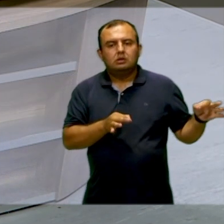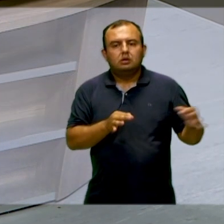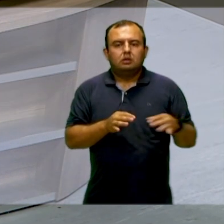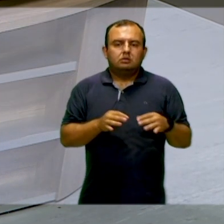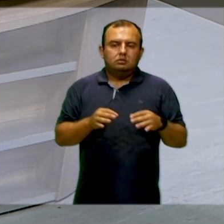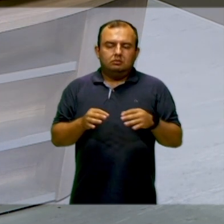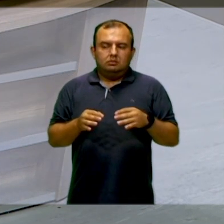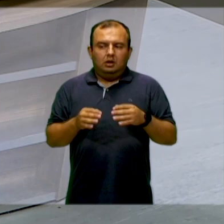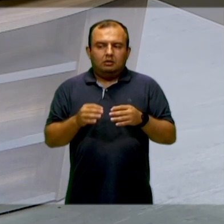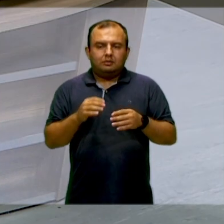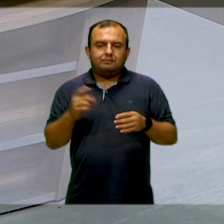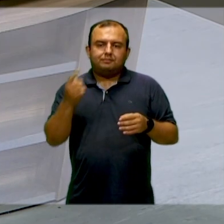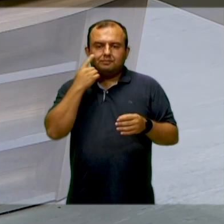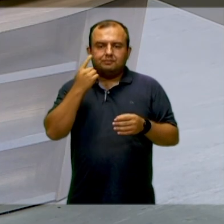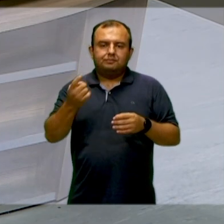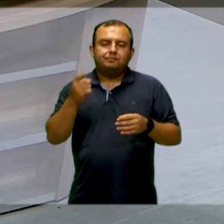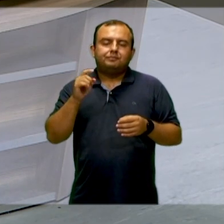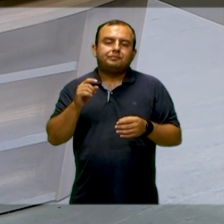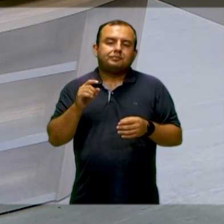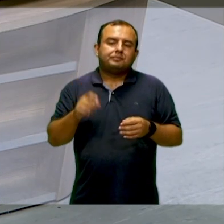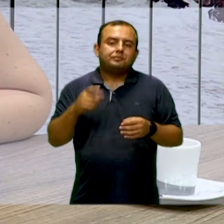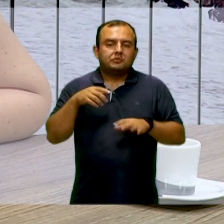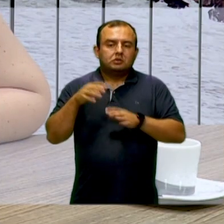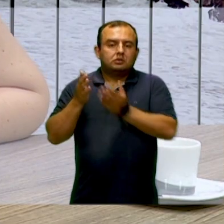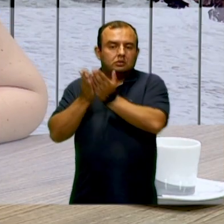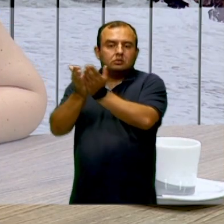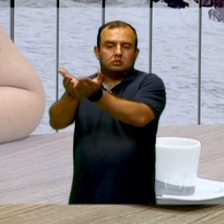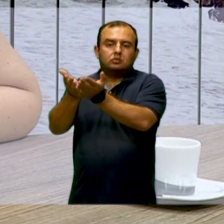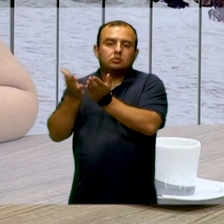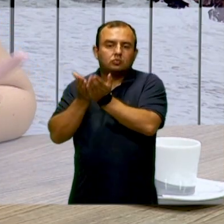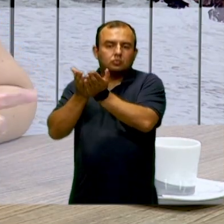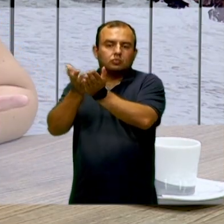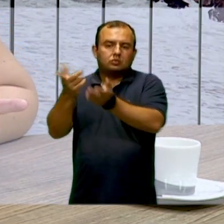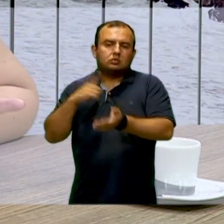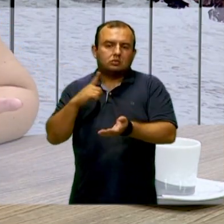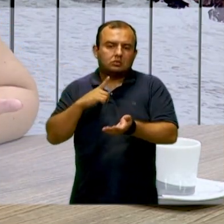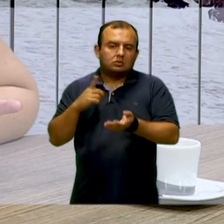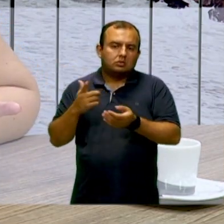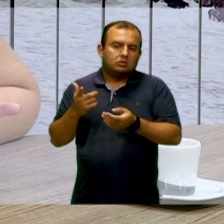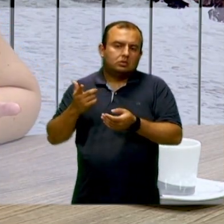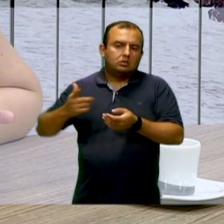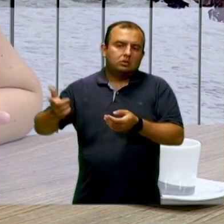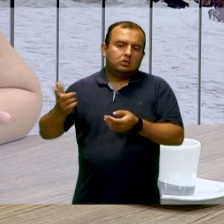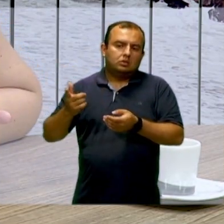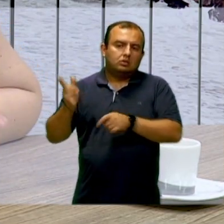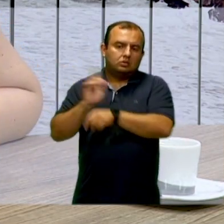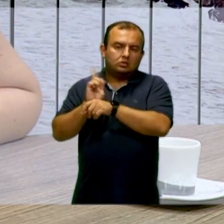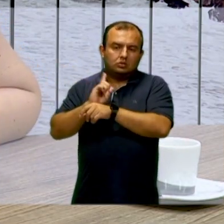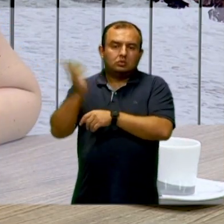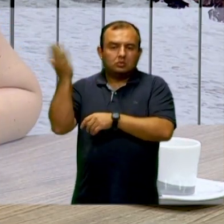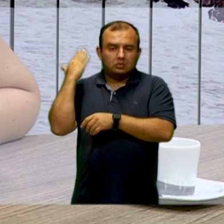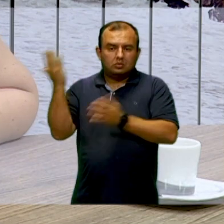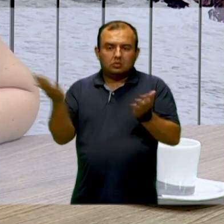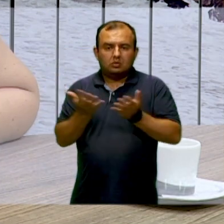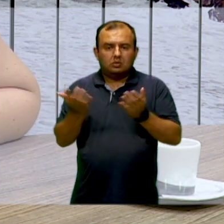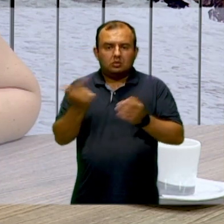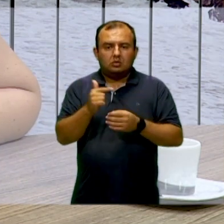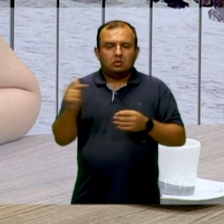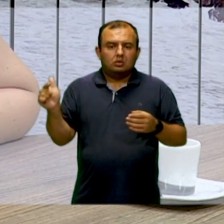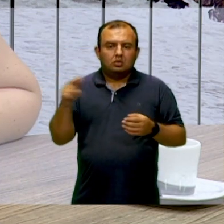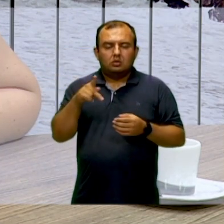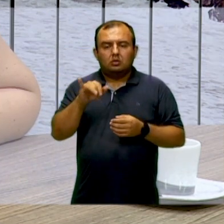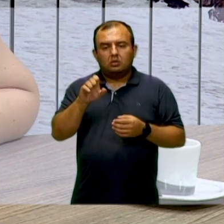gente levantar isso. A gente está falando do cruzeiro, mas espera lá, os cruzeiros que a gente estava recebendo ainda são da gestão passada. Hoje, a gente não tem um